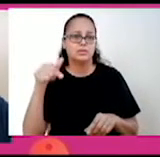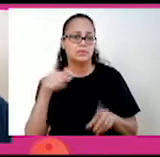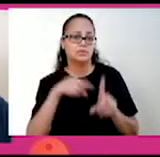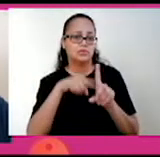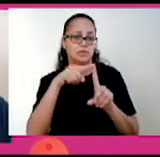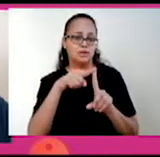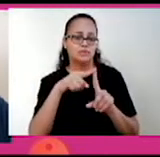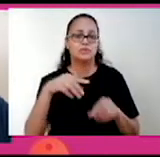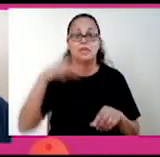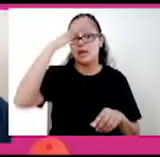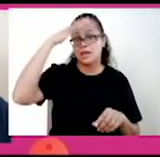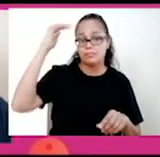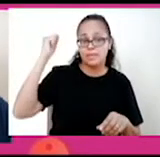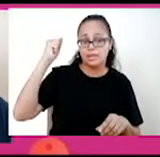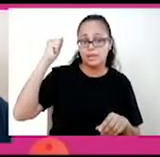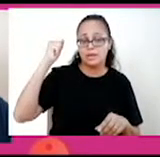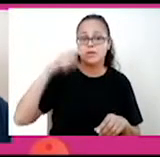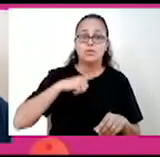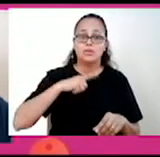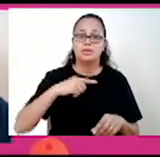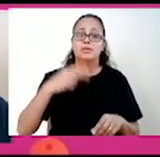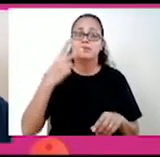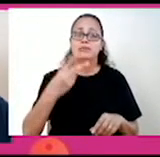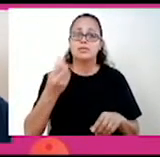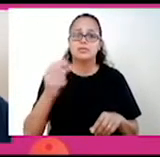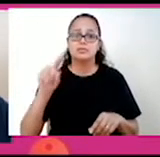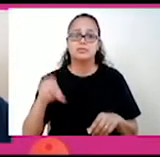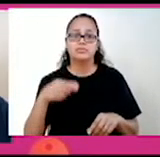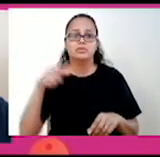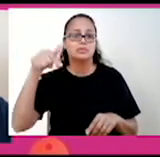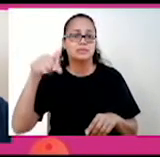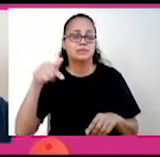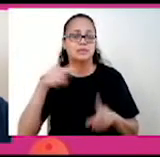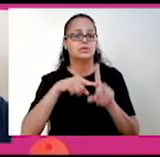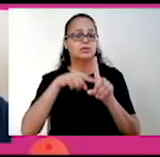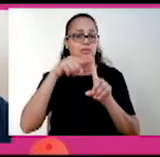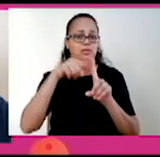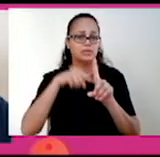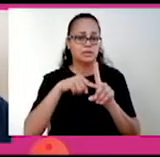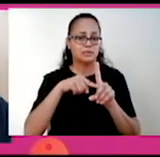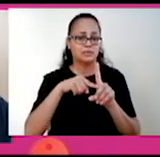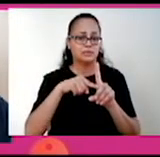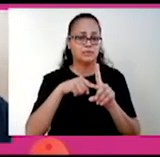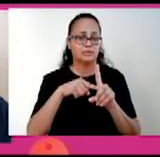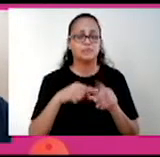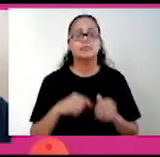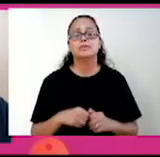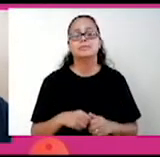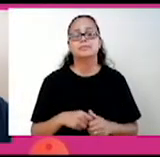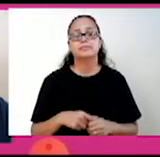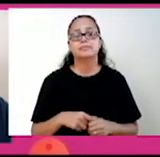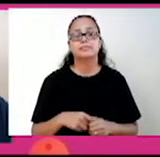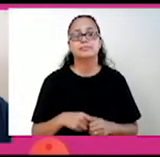26,7 graus. Então, se teoricamente, em razão aí, da latitude, deveriam ter climas muito